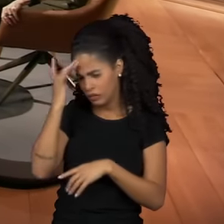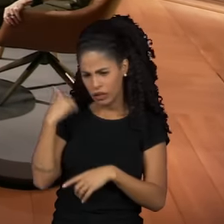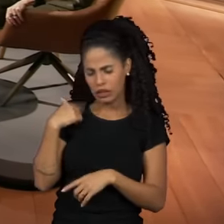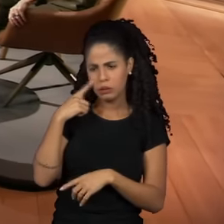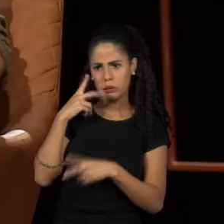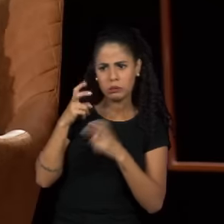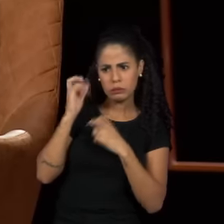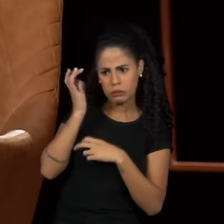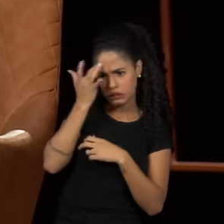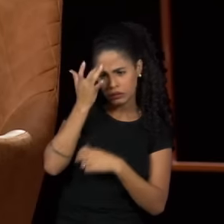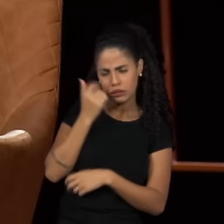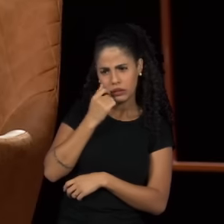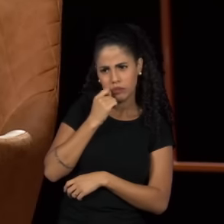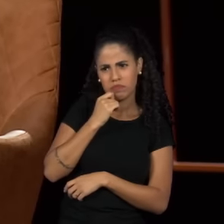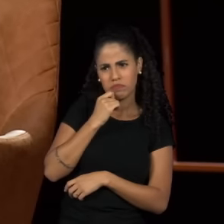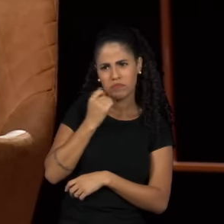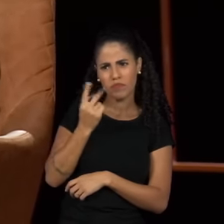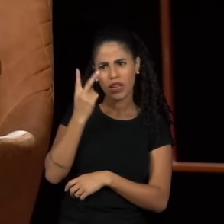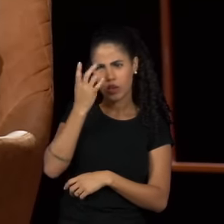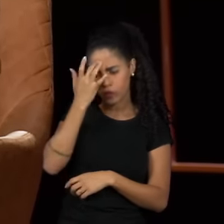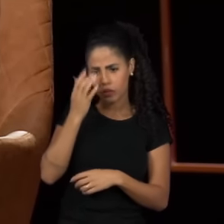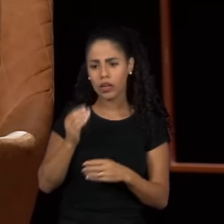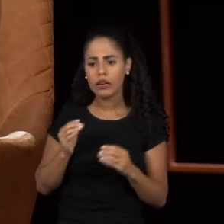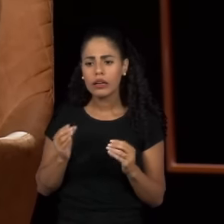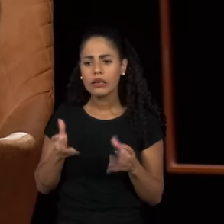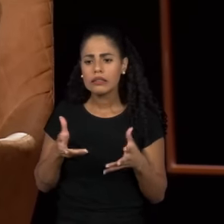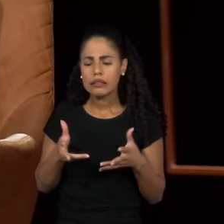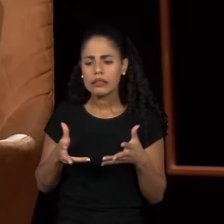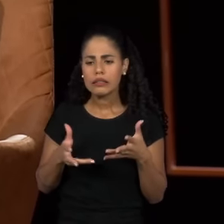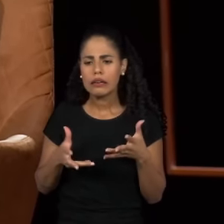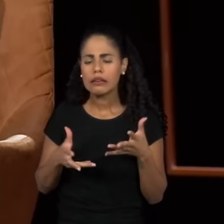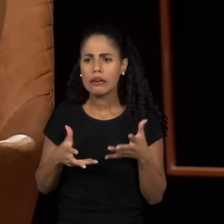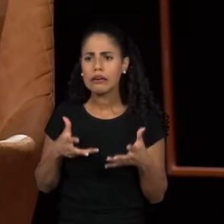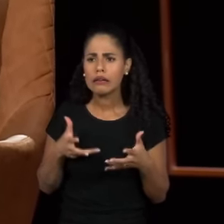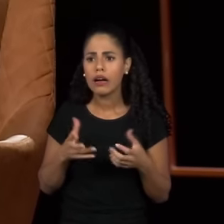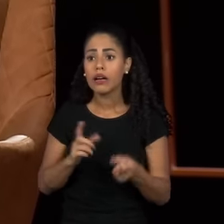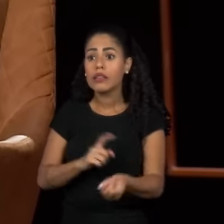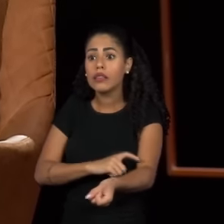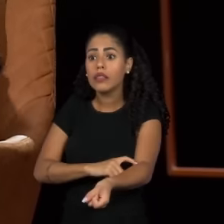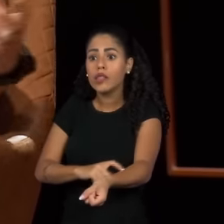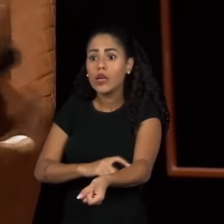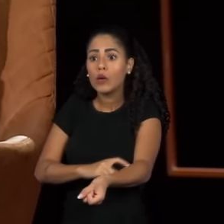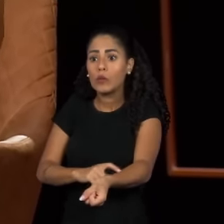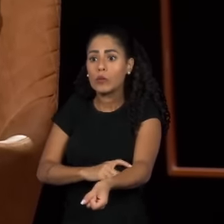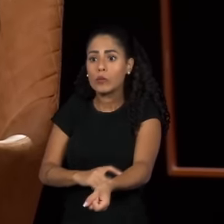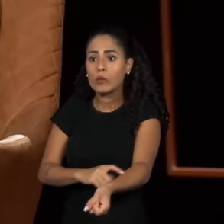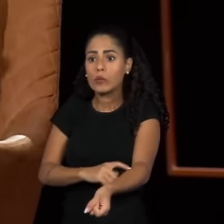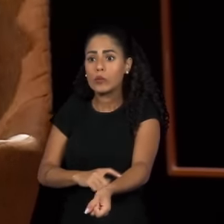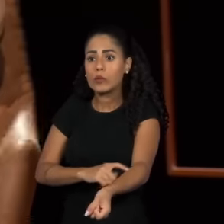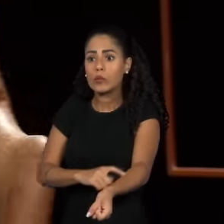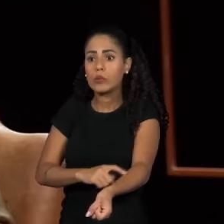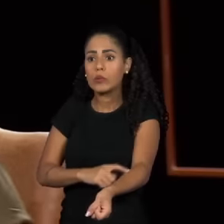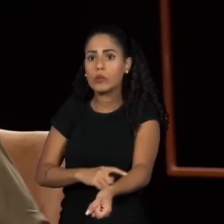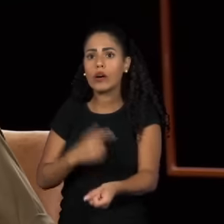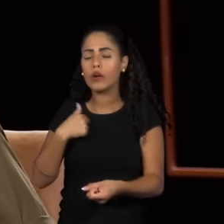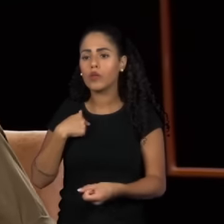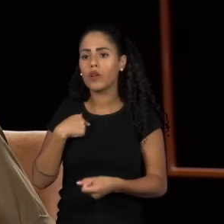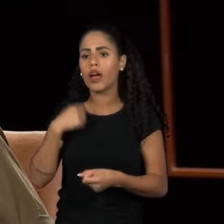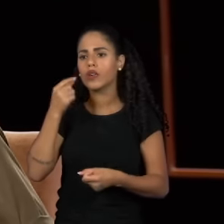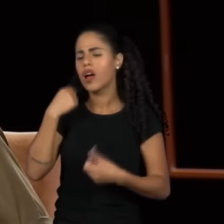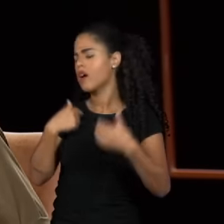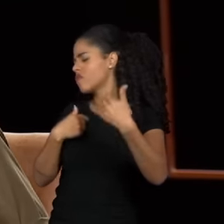que ele pediu, e eu gaguejava, mas o Antunes, daquele jeito que ele era, ele pegou o cachimbo, virou para o lado e